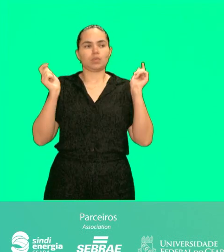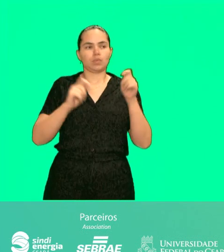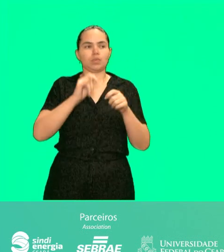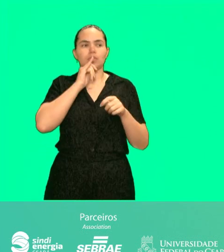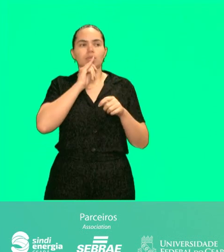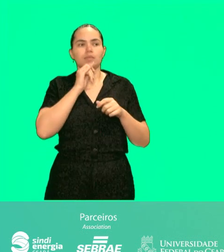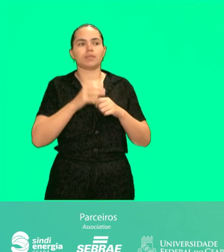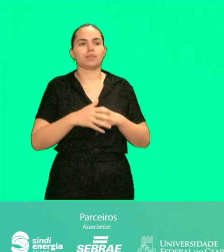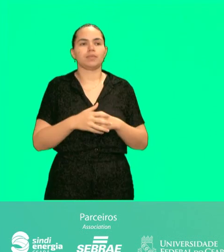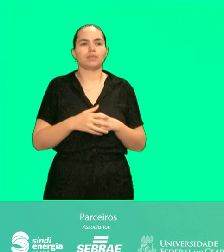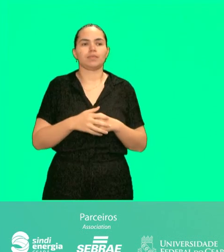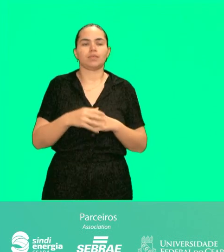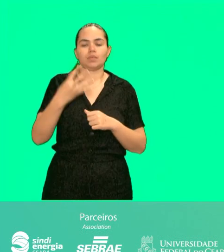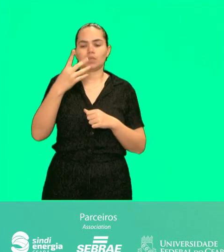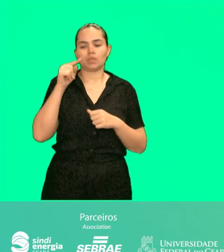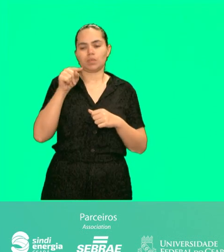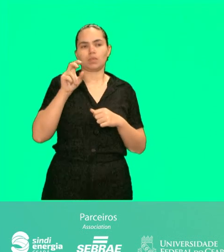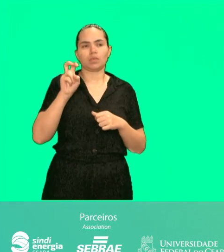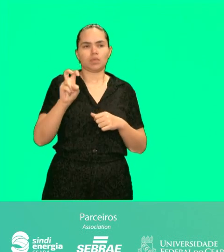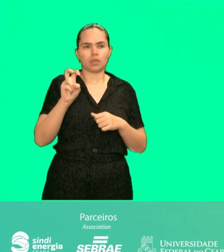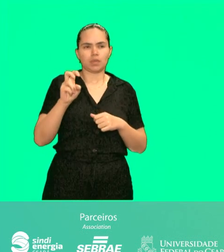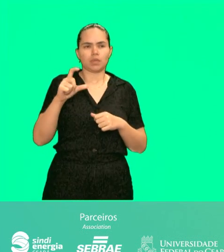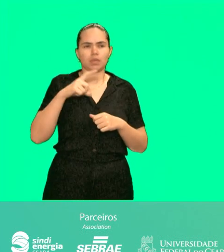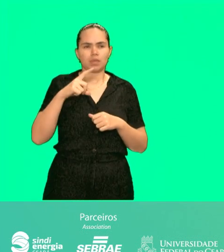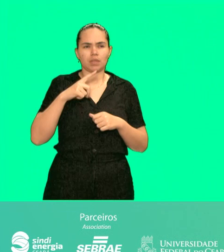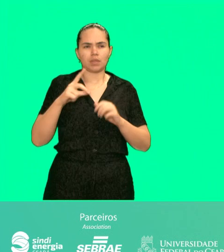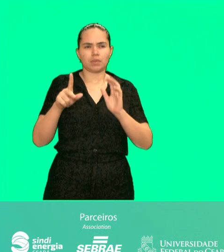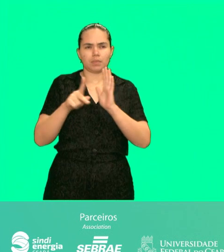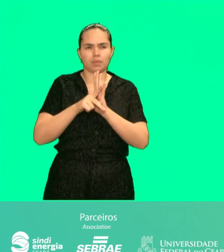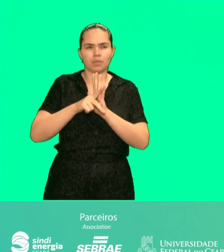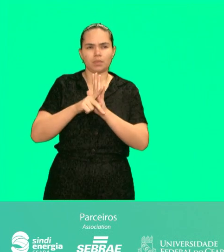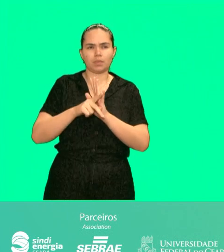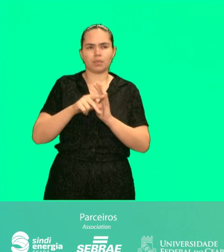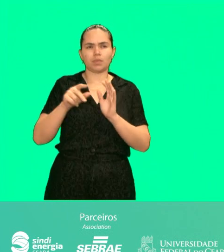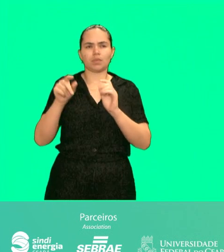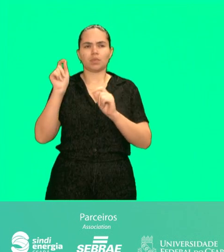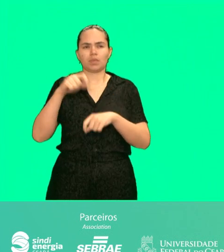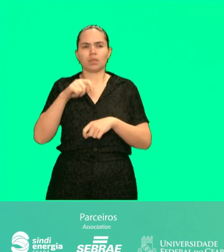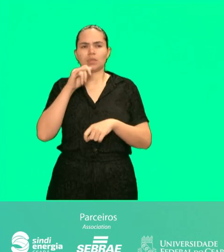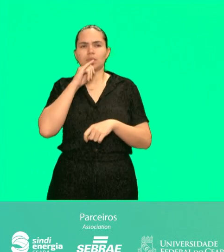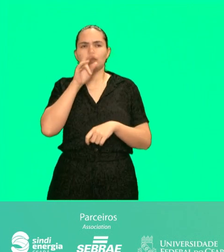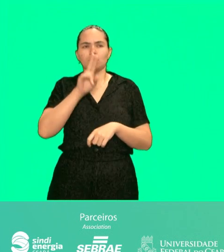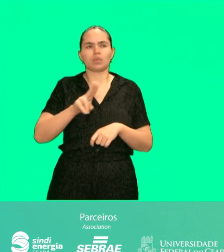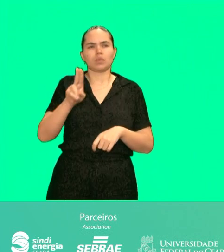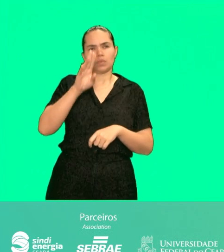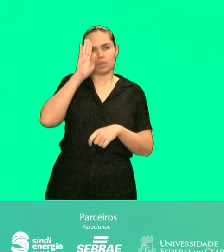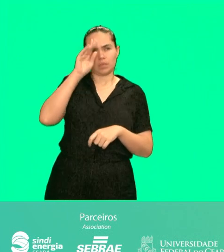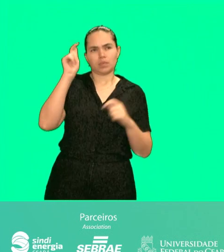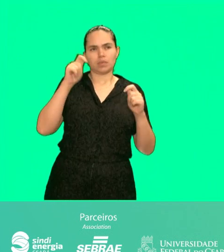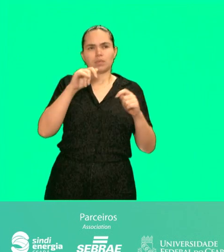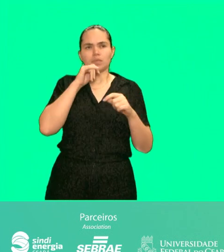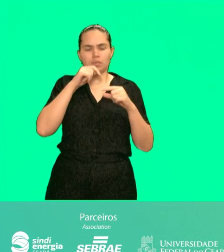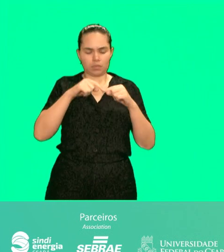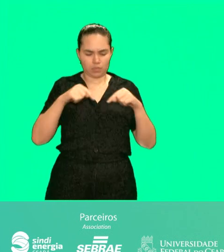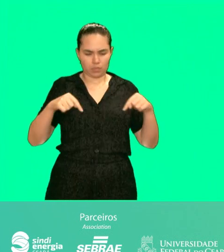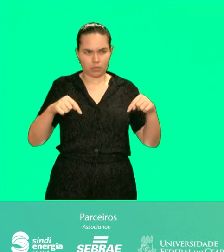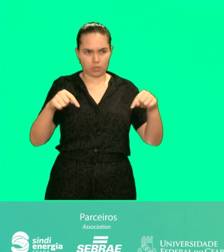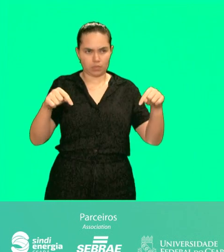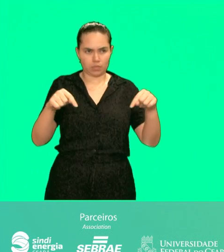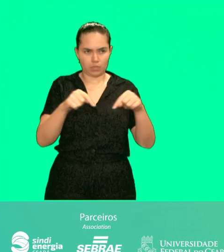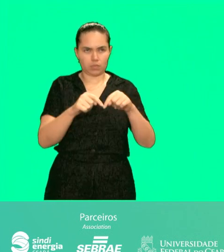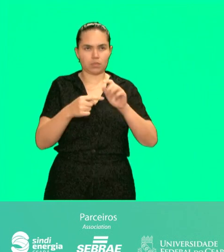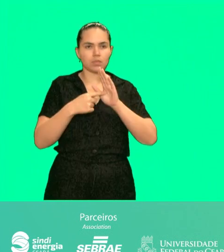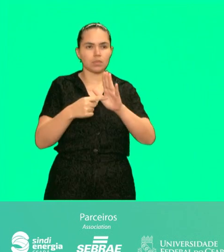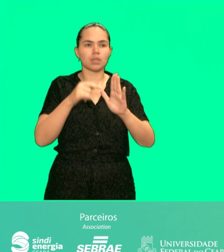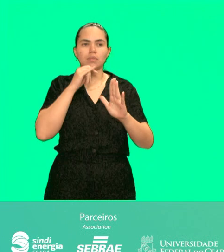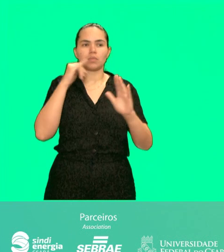O 4,5 kWh por 4.5 normal metro kilowatt cúbico hour é a per eficiência, vamos chamar cubic assim, quando você nanometer. entrega com a